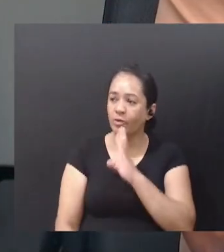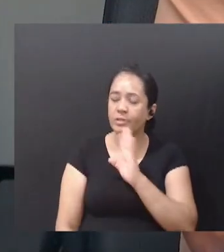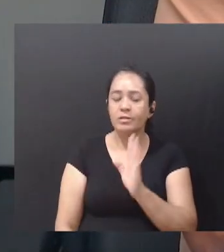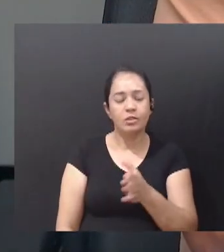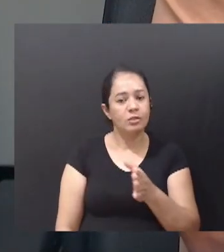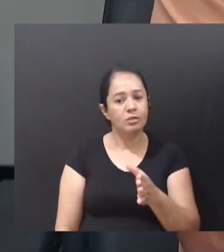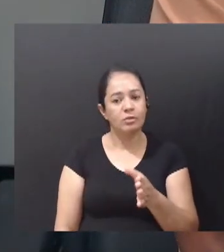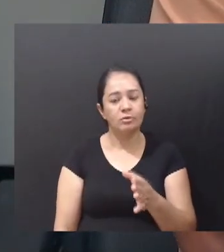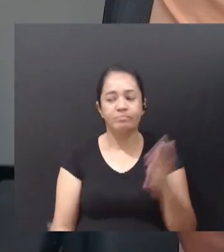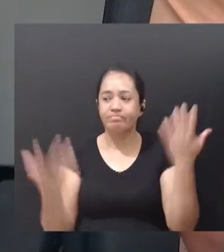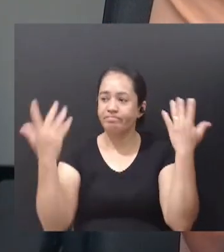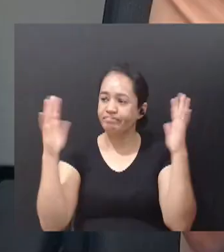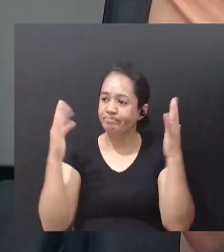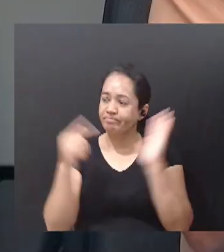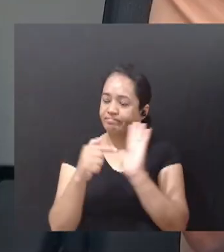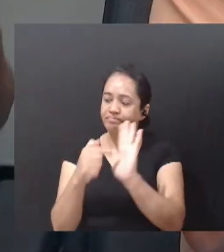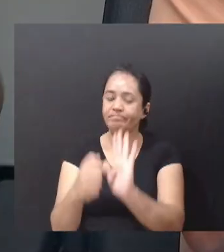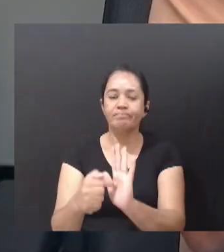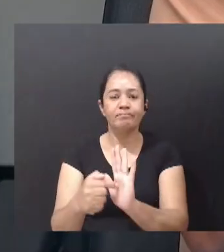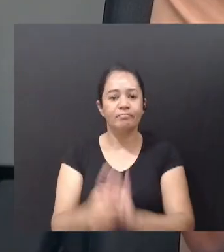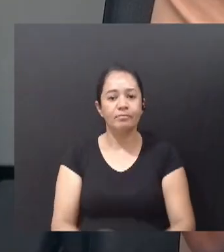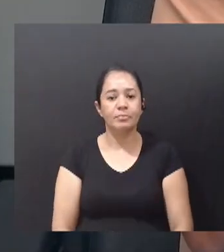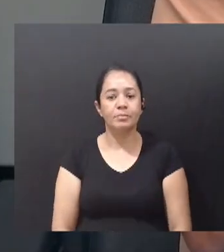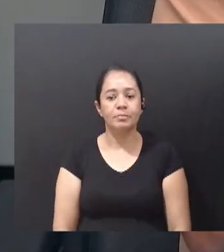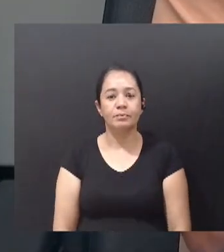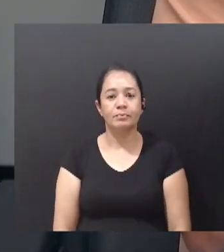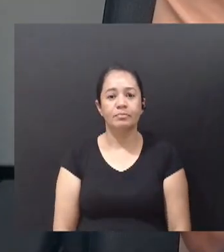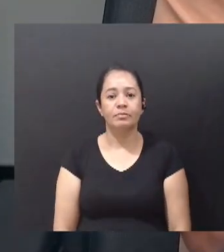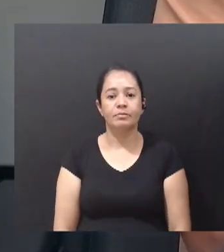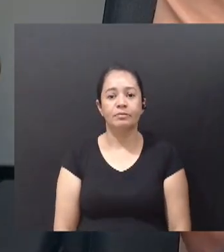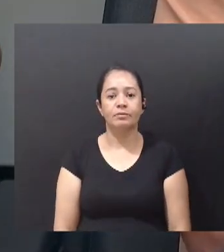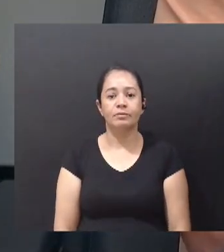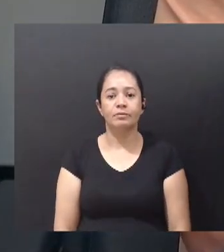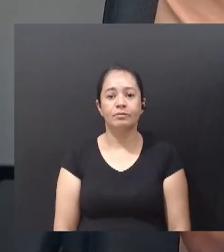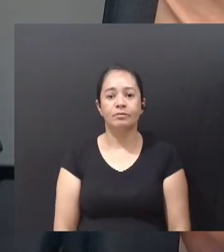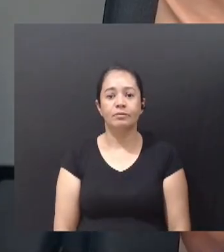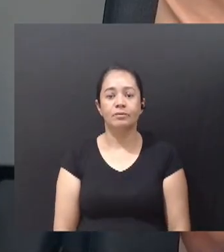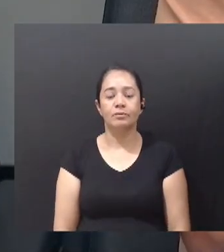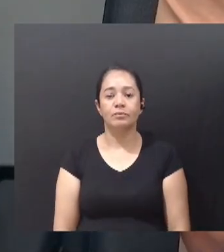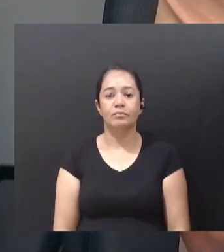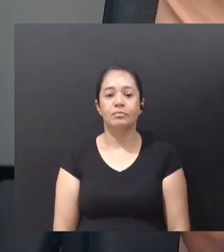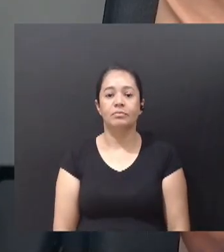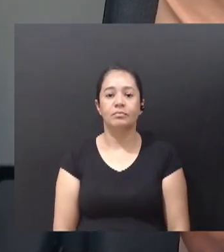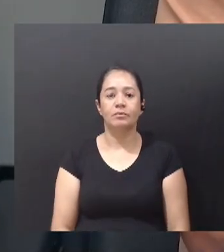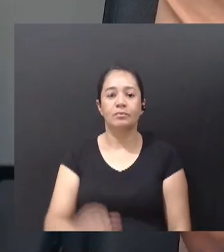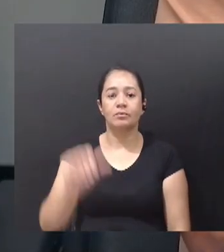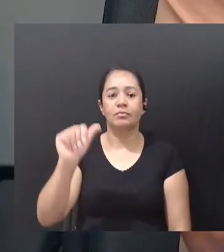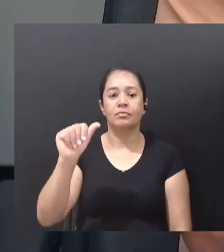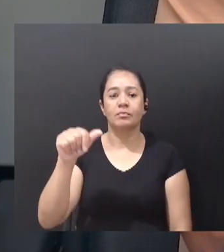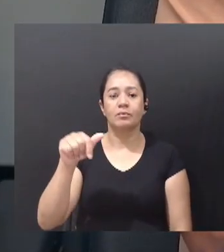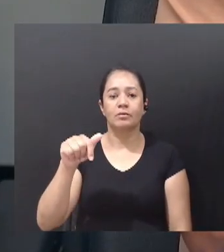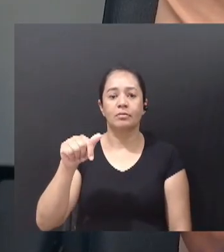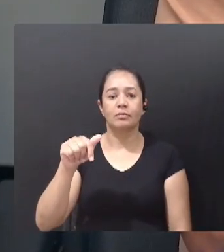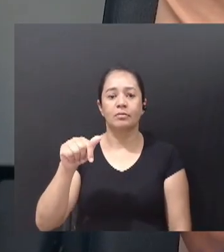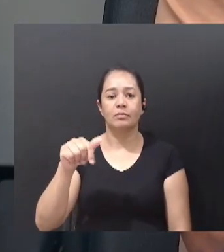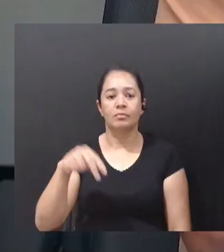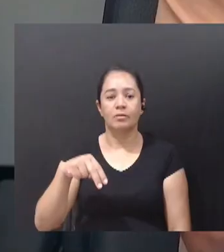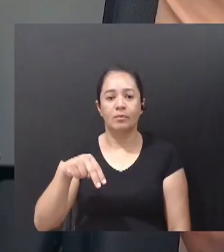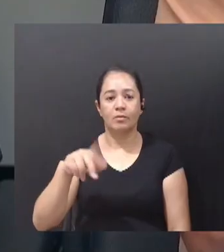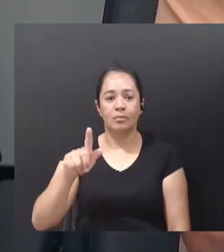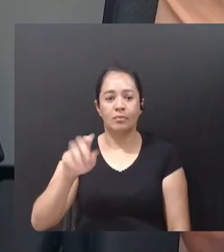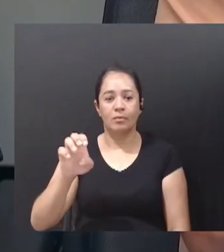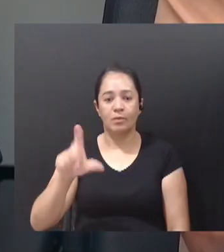parabéns pela apresentação. Tá? A Angel também, que já esteve em alguns eventos que a gente fez também.